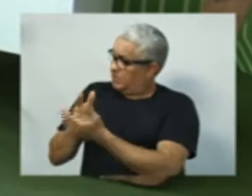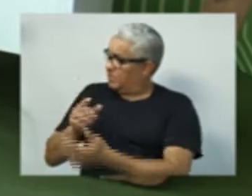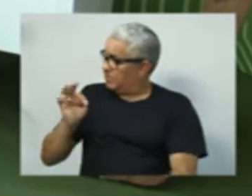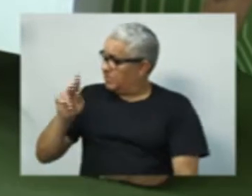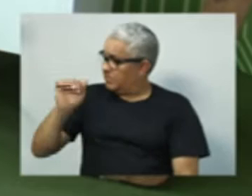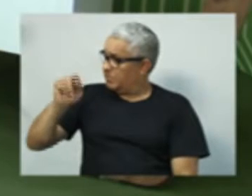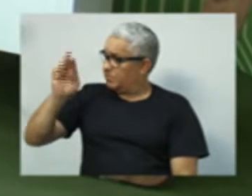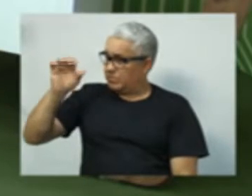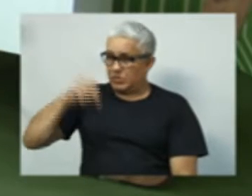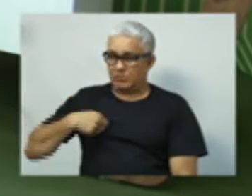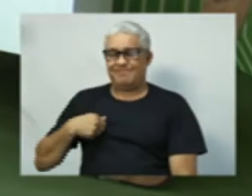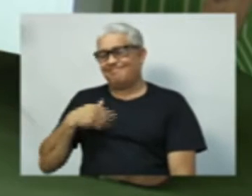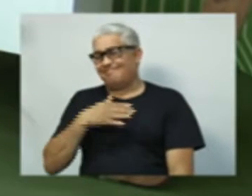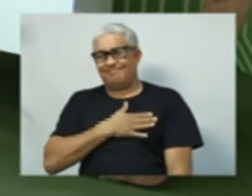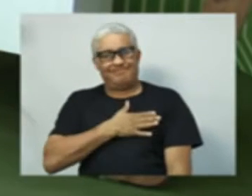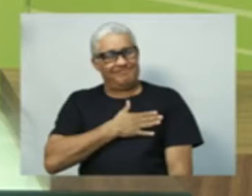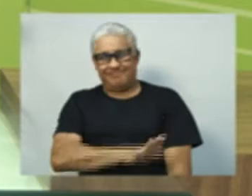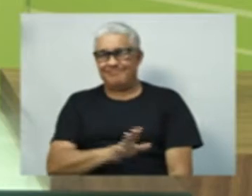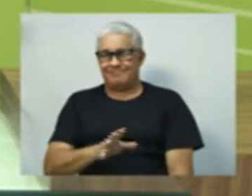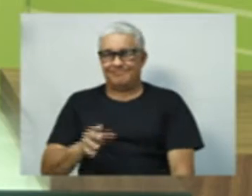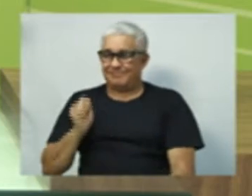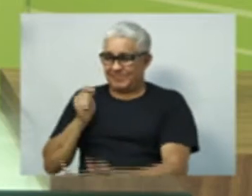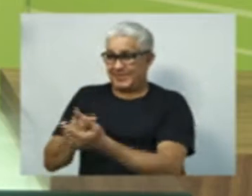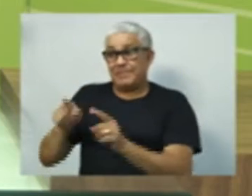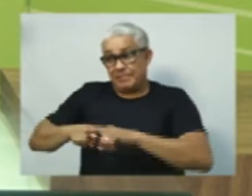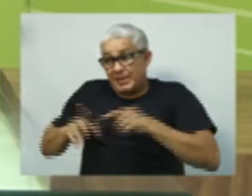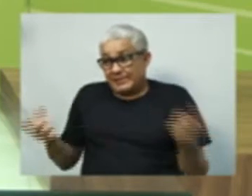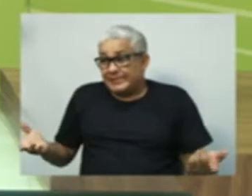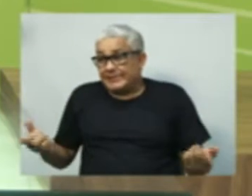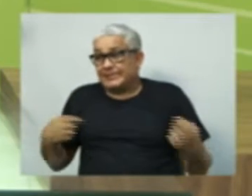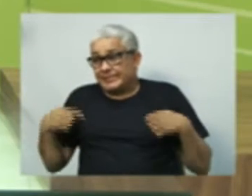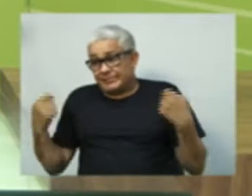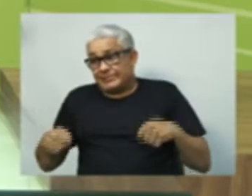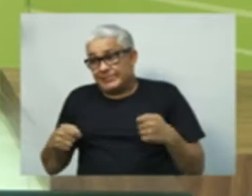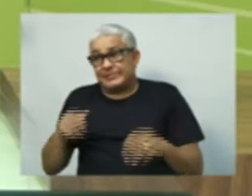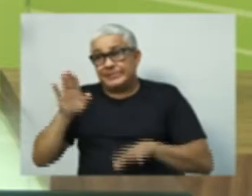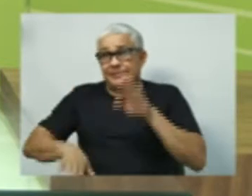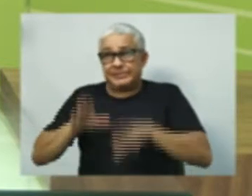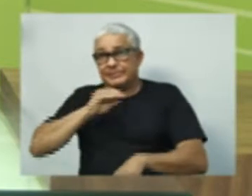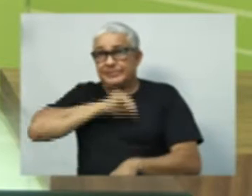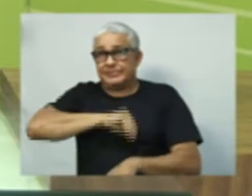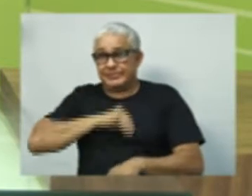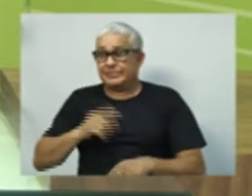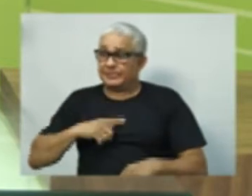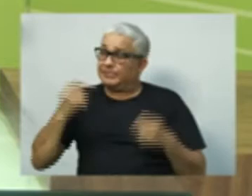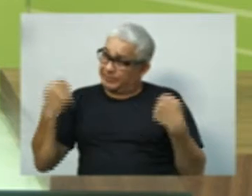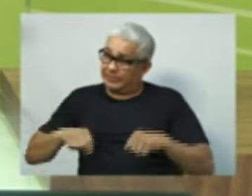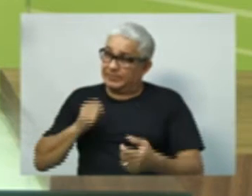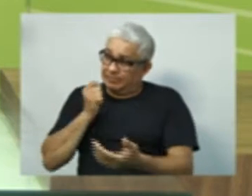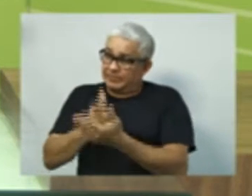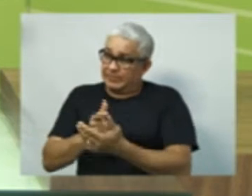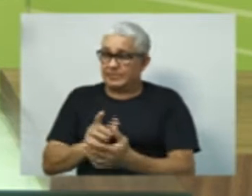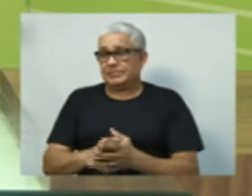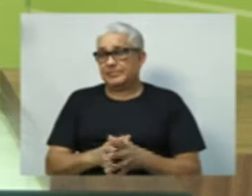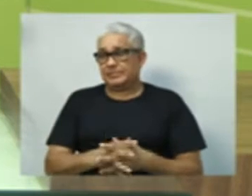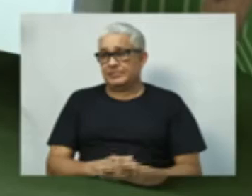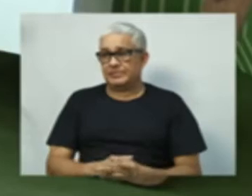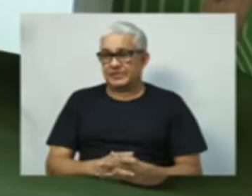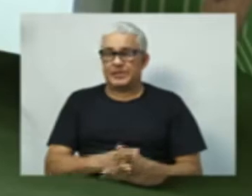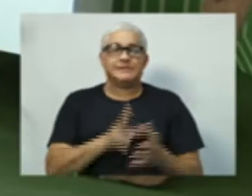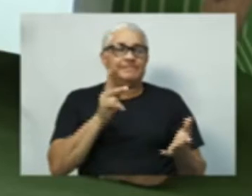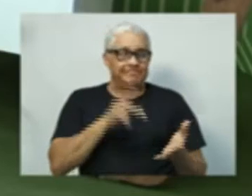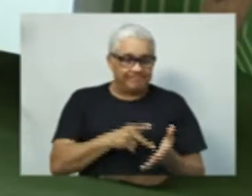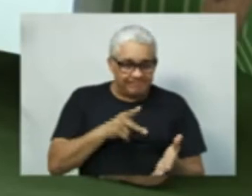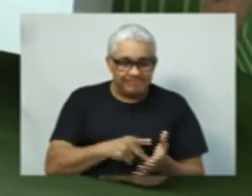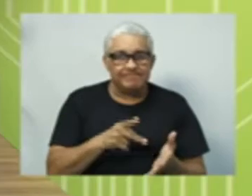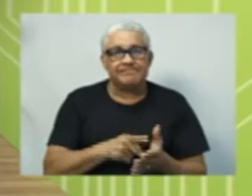não gosto de pagar tributos, mas infelizmente, né, dependendo da quantidade da renda, nós temos que pagar tributos. É verdade, né,